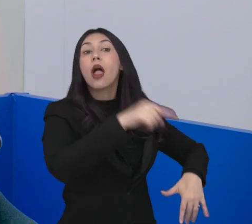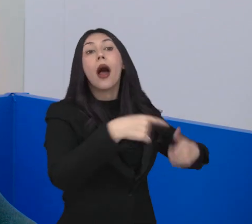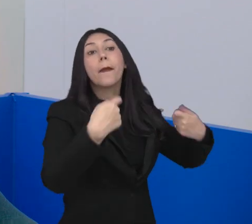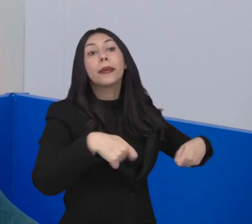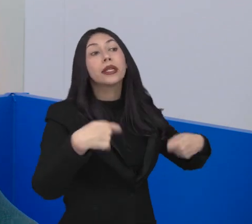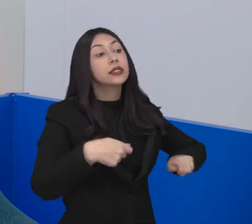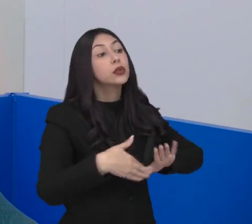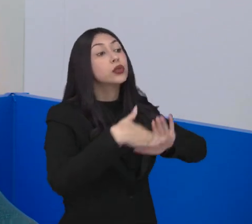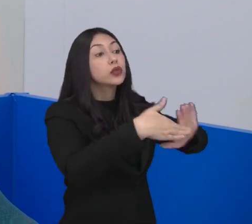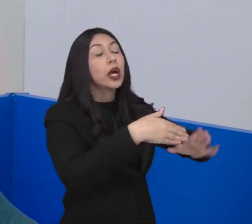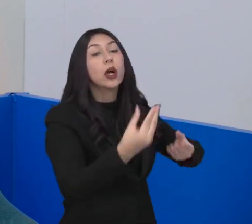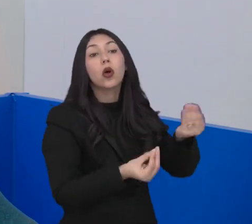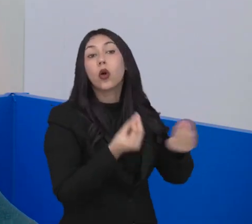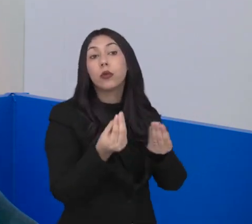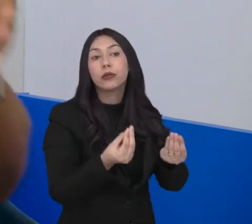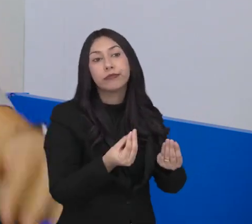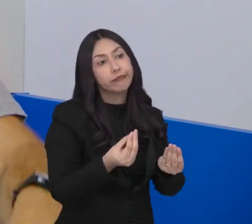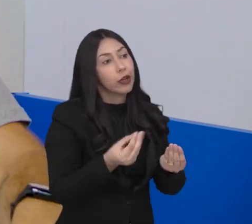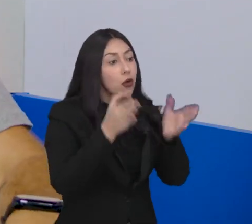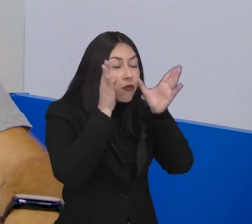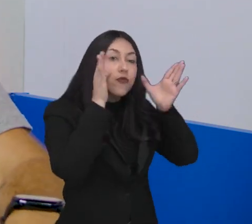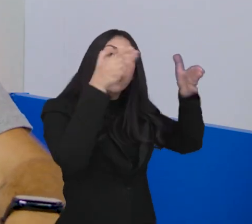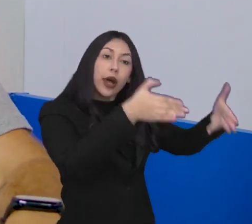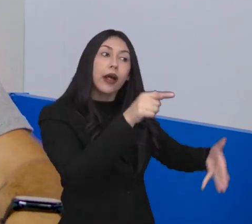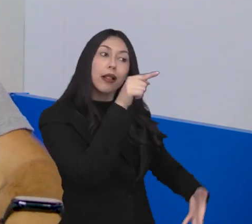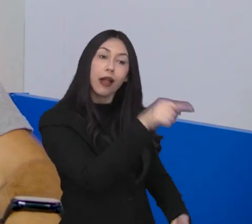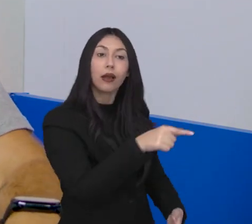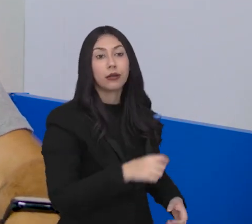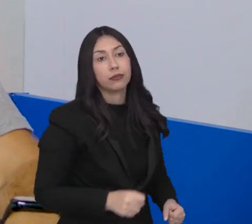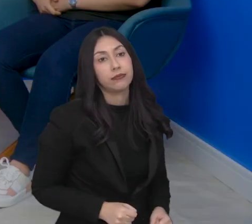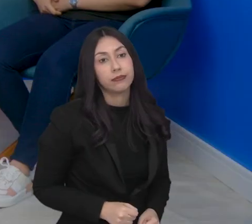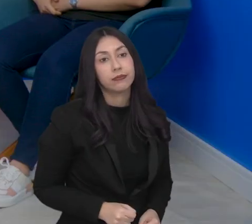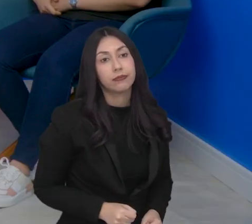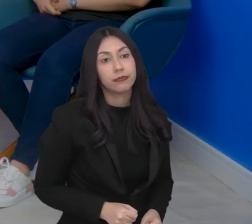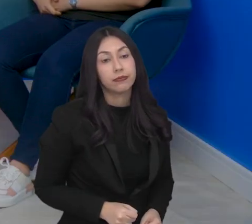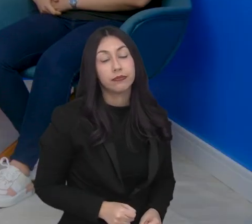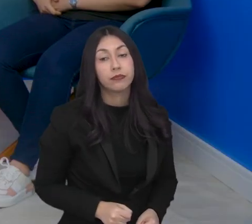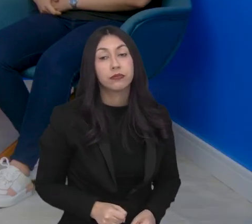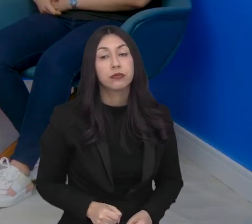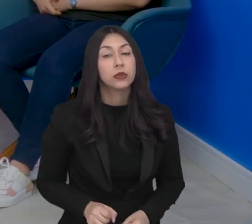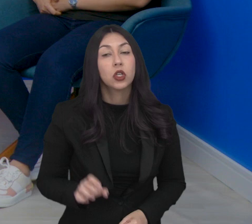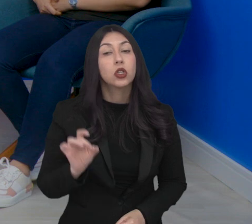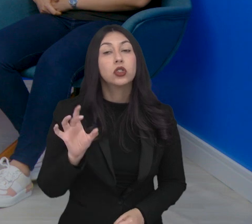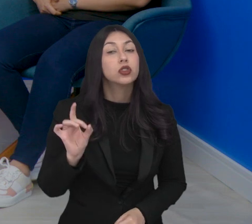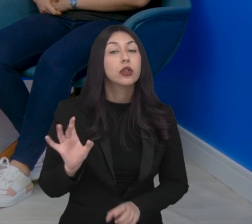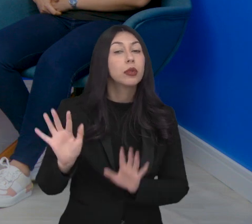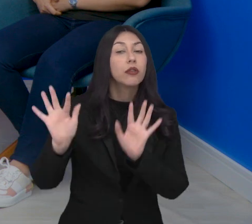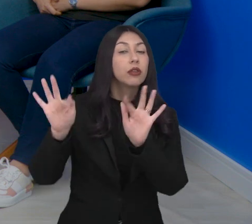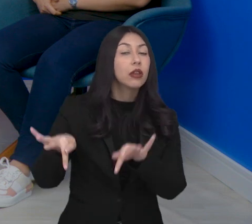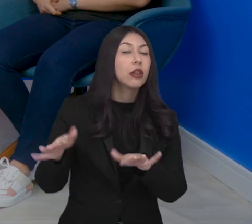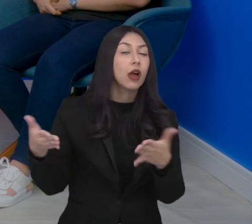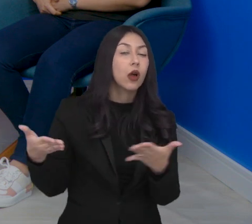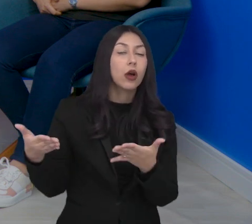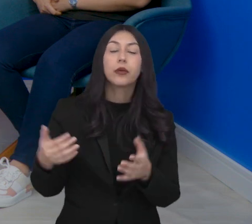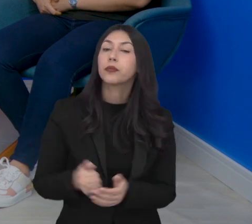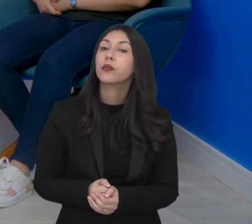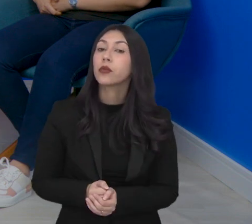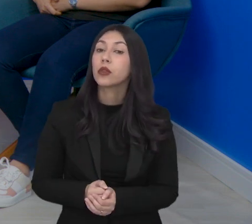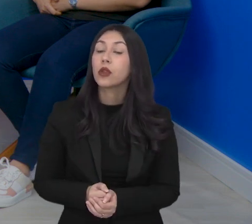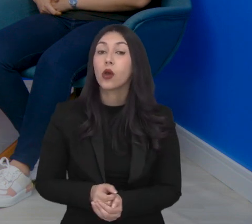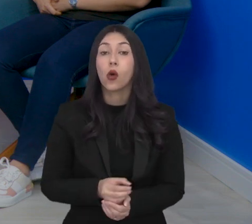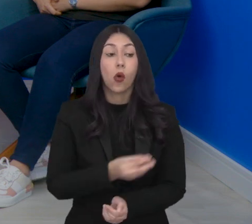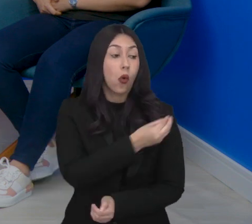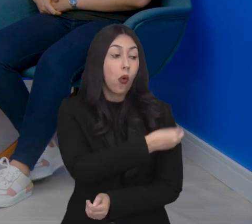numa força-tarefa imediata? Ajudar o Rio Grande do Sul. Tá? E só para a gente fechar, o